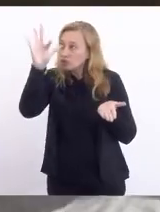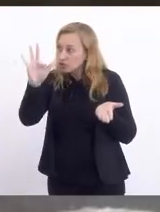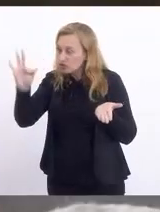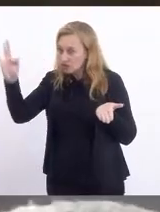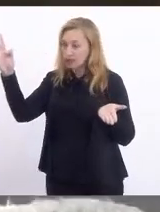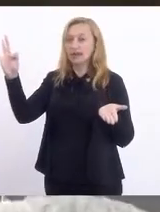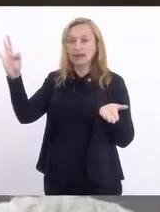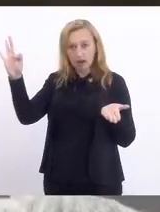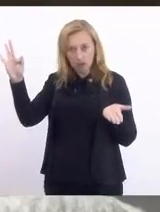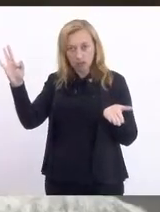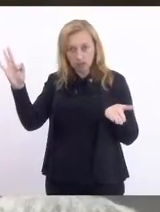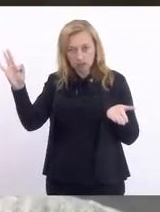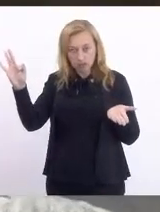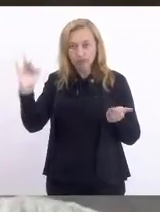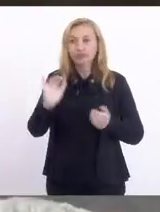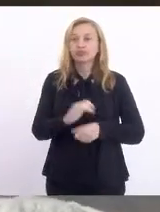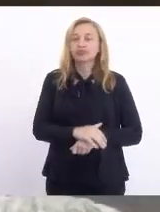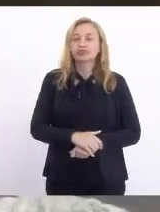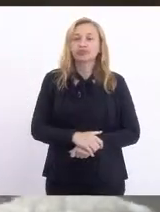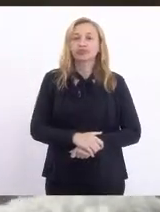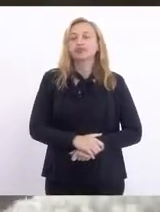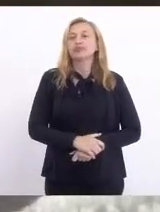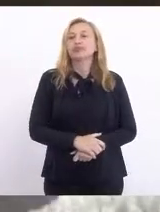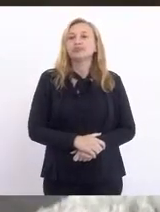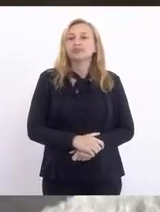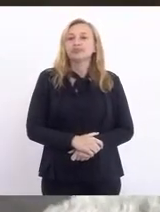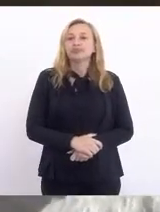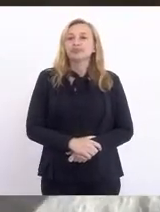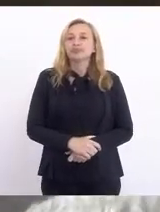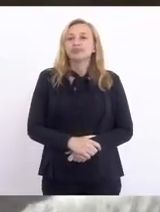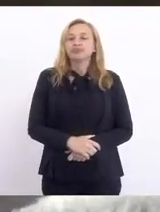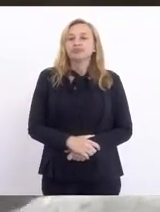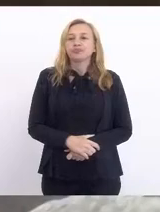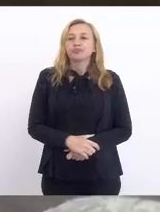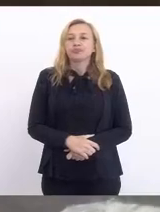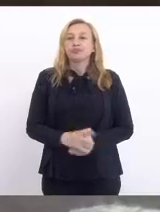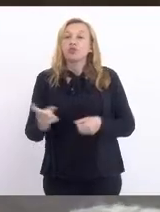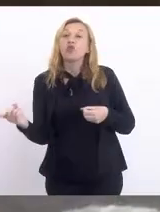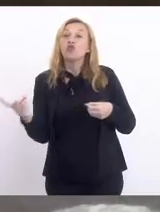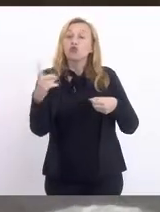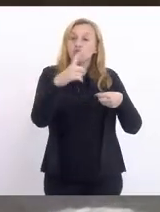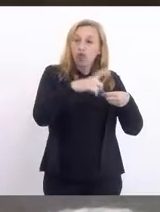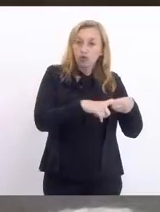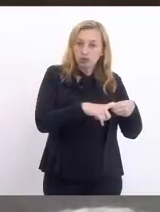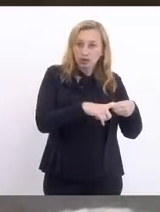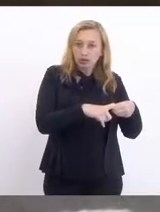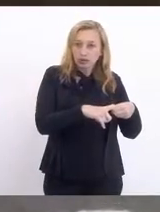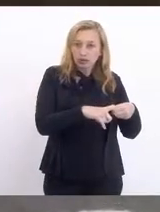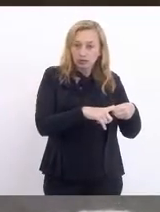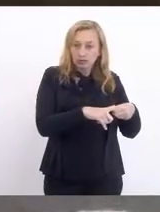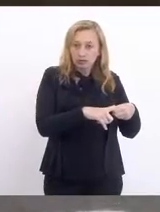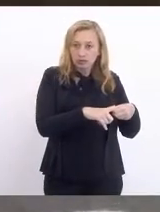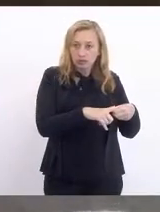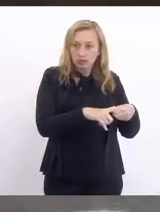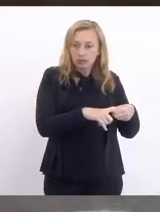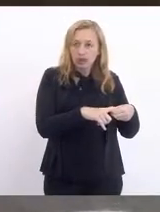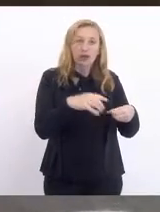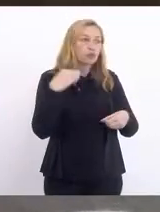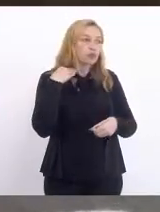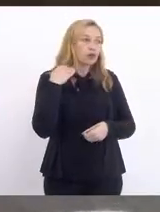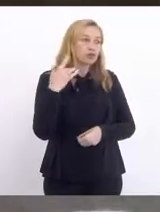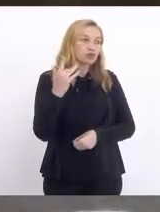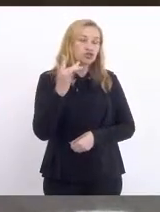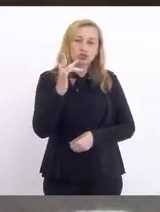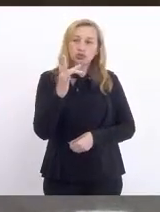do Tesouro e que presidente de volta para o tesouro se não